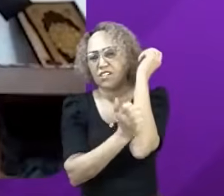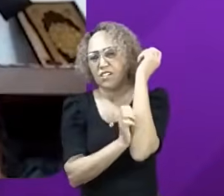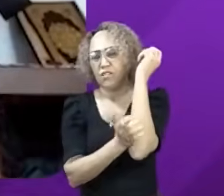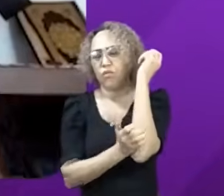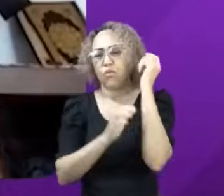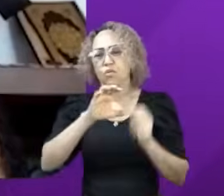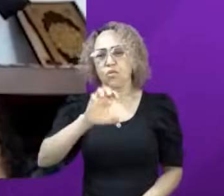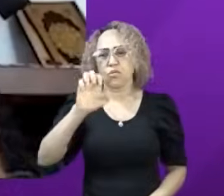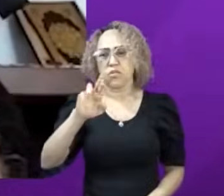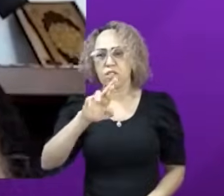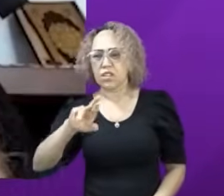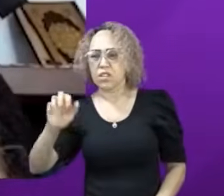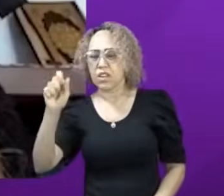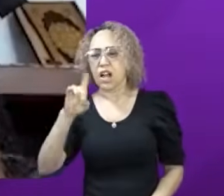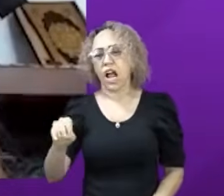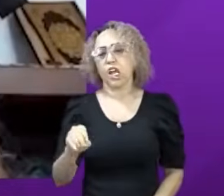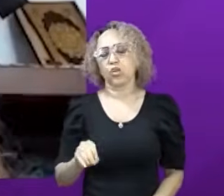todos convidados, né?